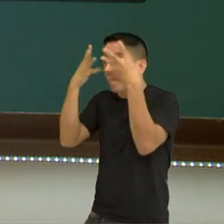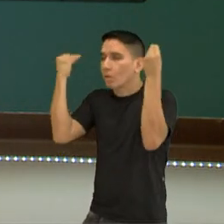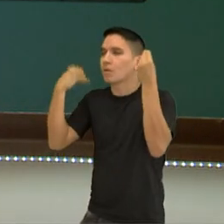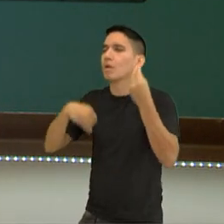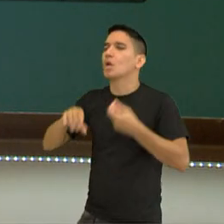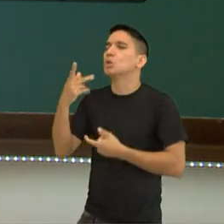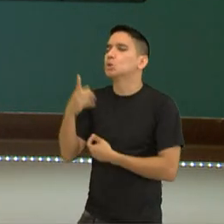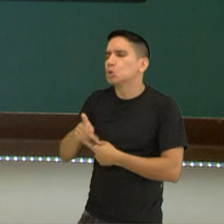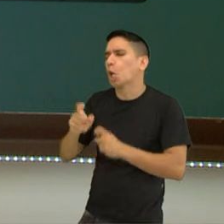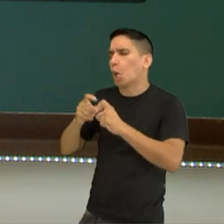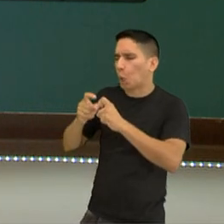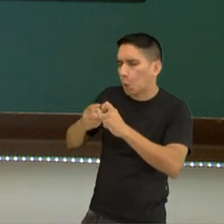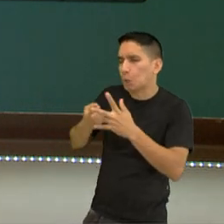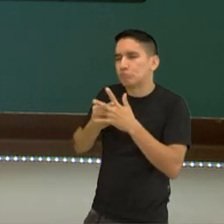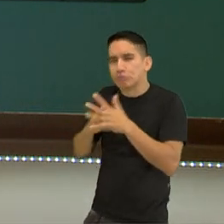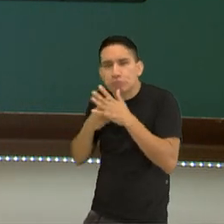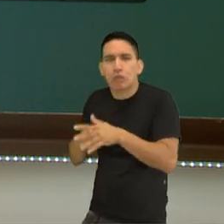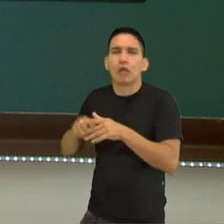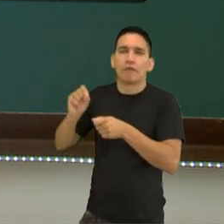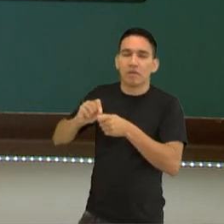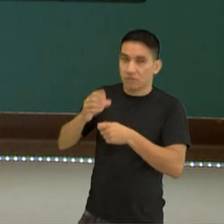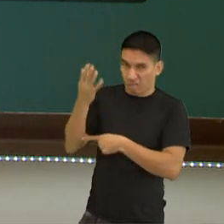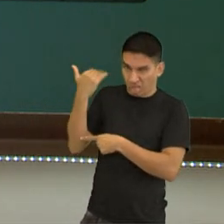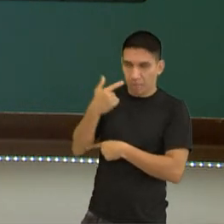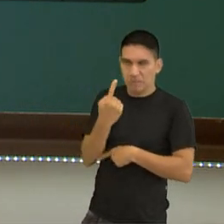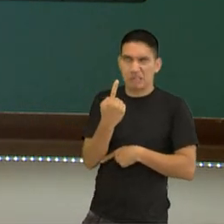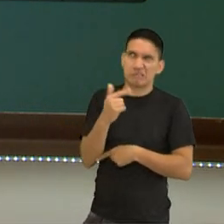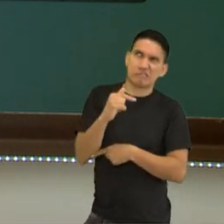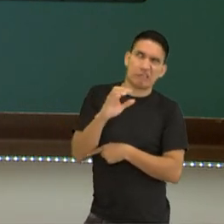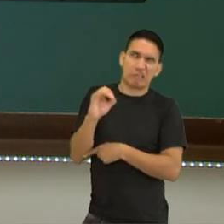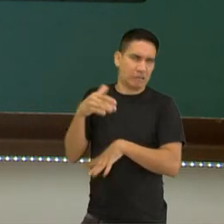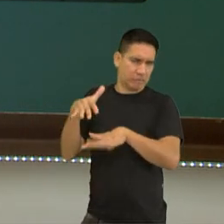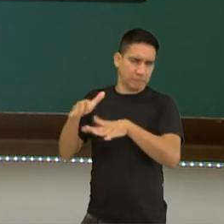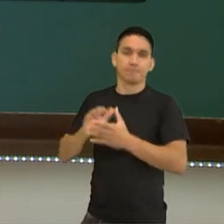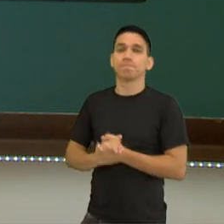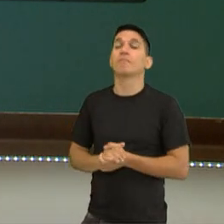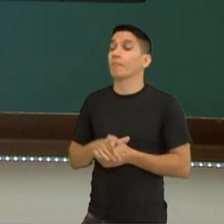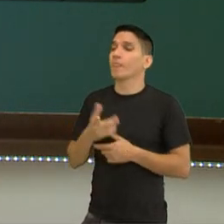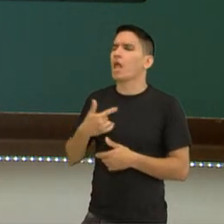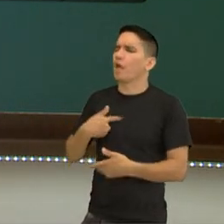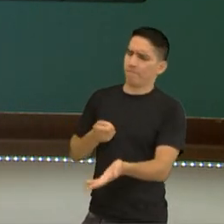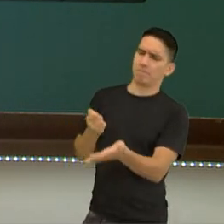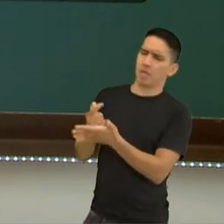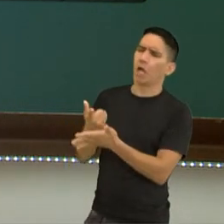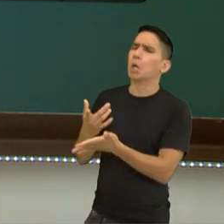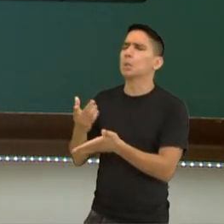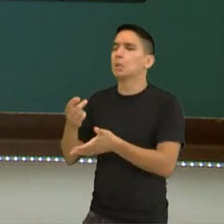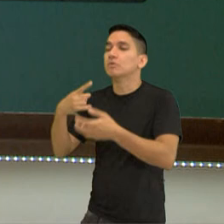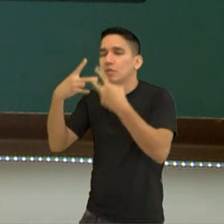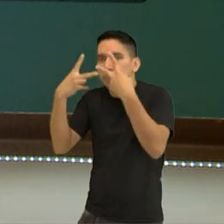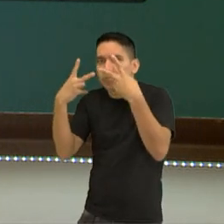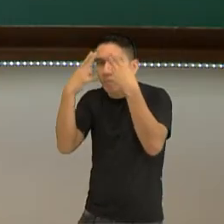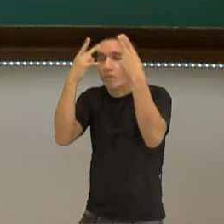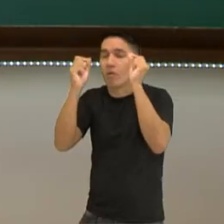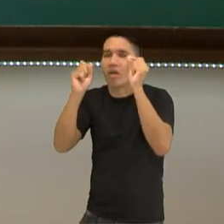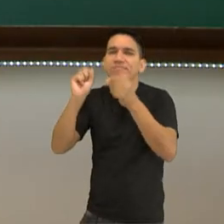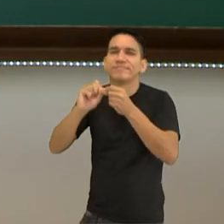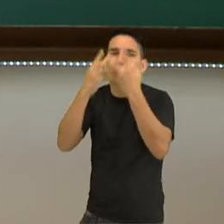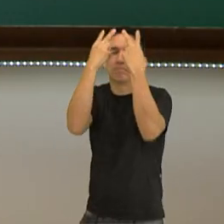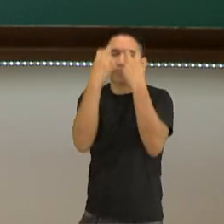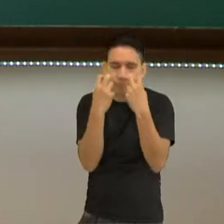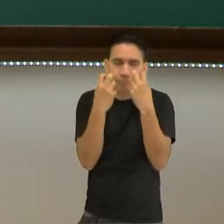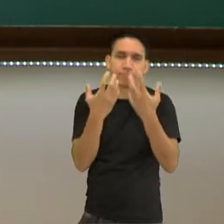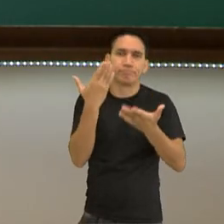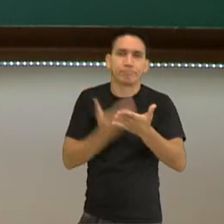aqui operar comigo, que maravilha, 1700 e pouco. Vou operar, não, então eu vou pagar, eu vou operar. E o cara deixou ele